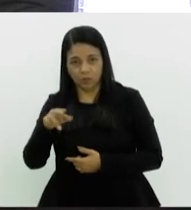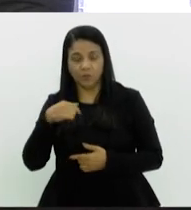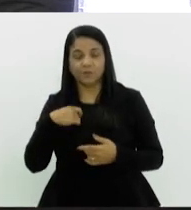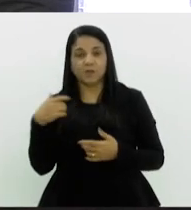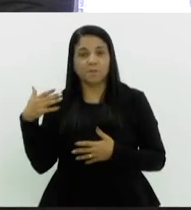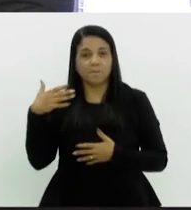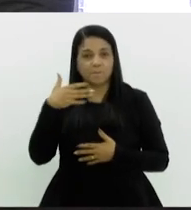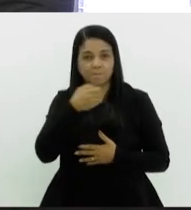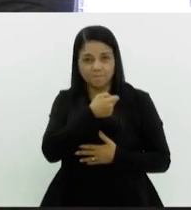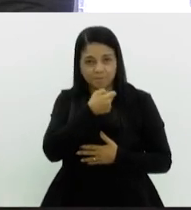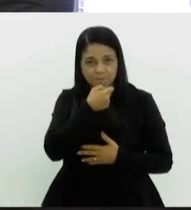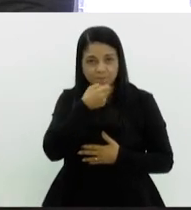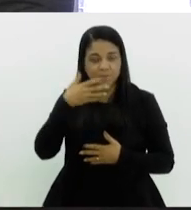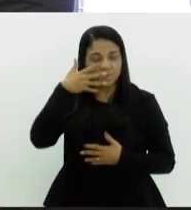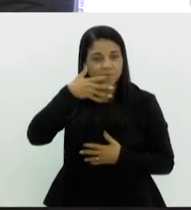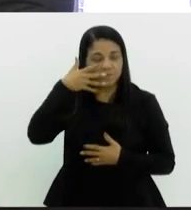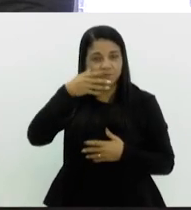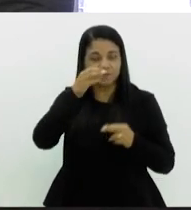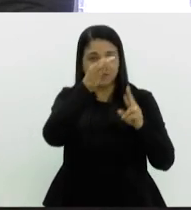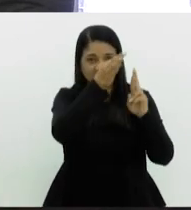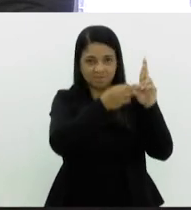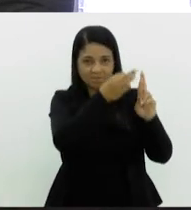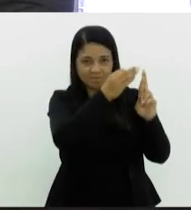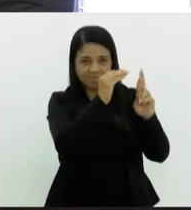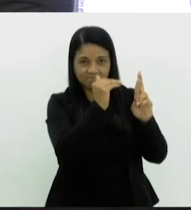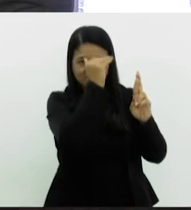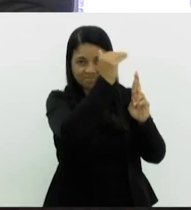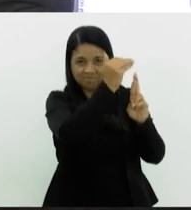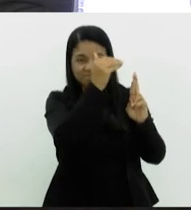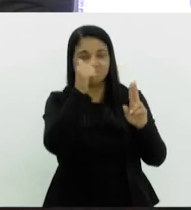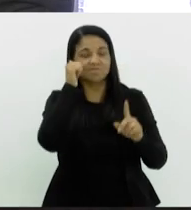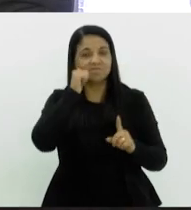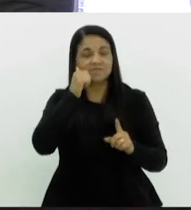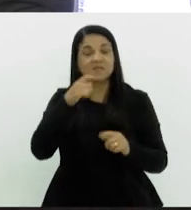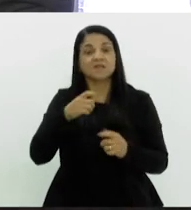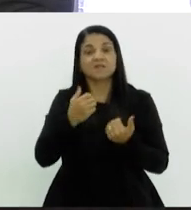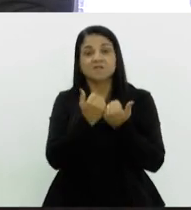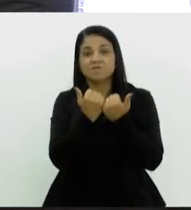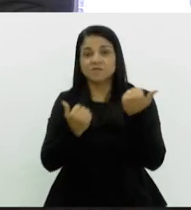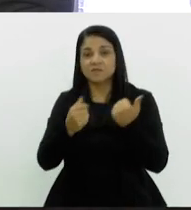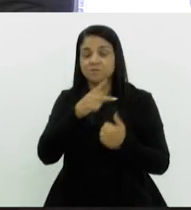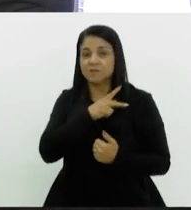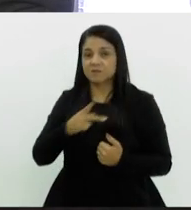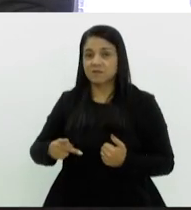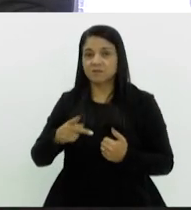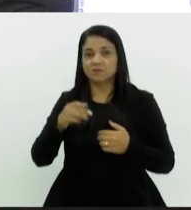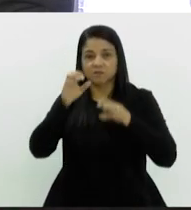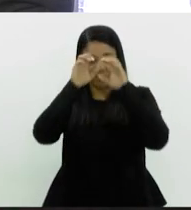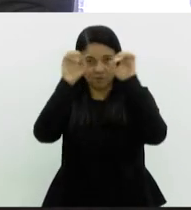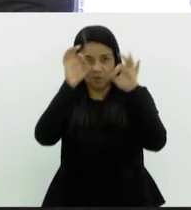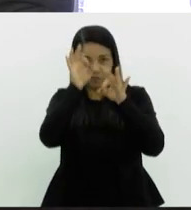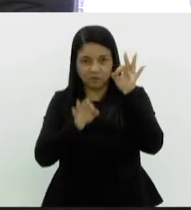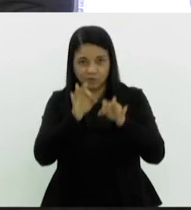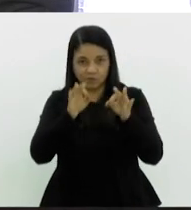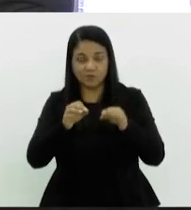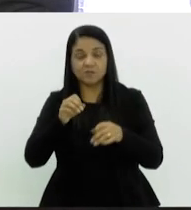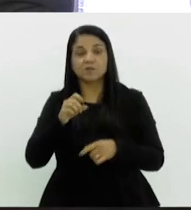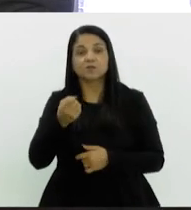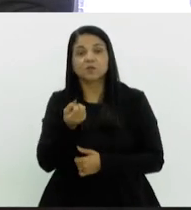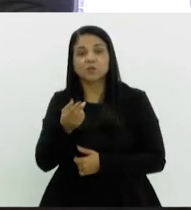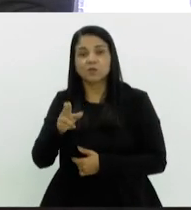agora para a nossa desembargadora, segunda vice-presidente do Tribunal de Justiça do Estado do Rio de Janeiro, doutora Sueli